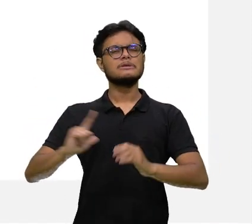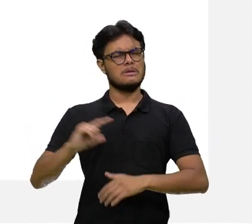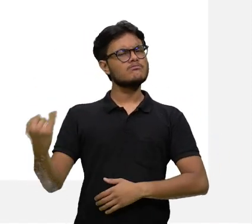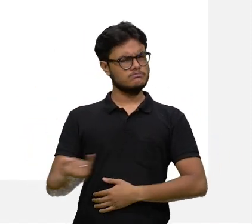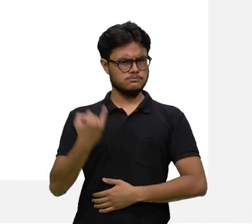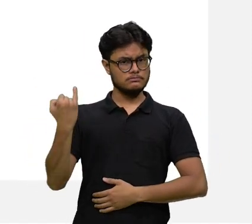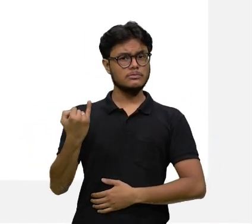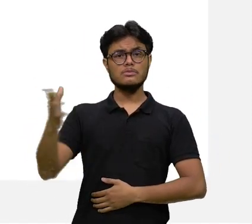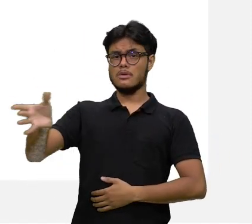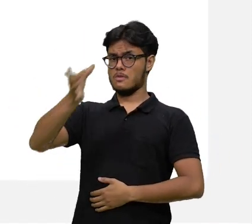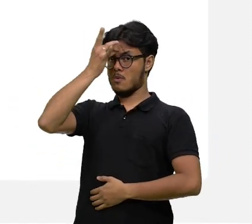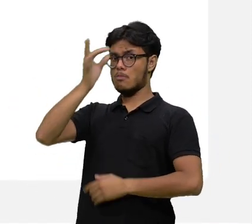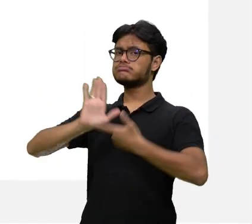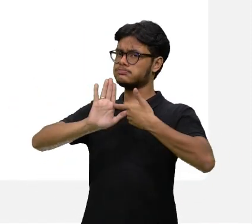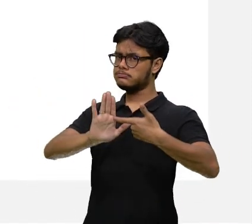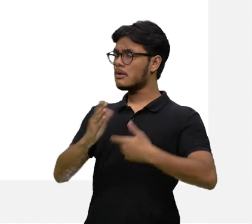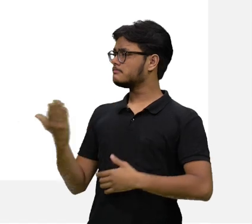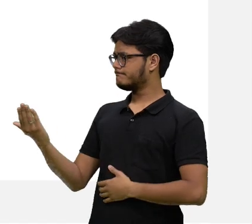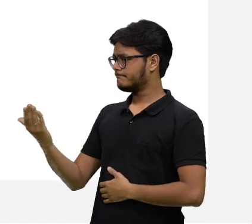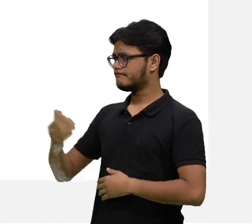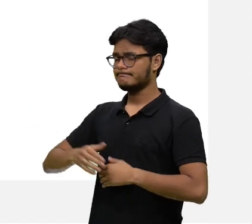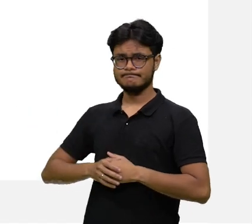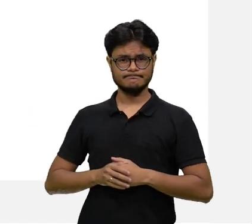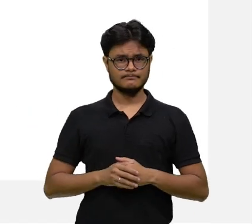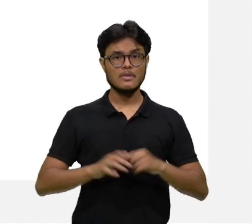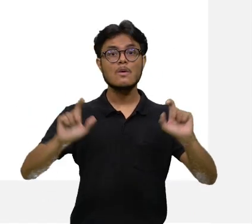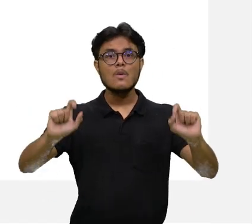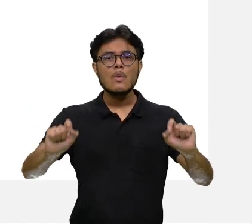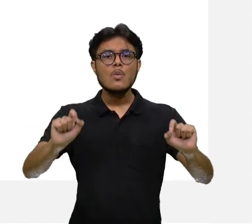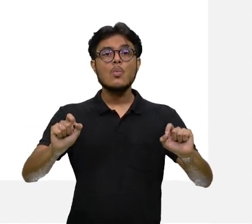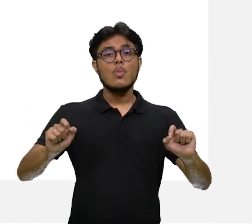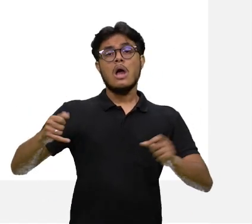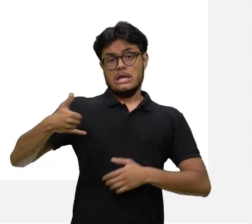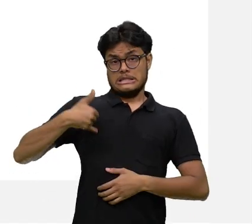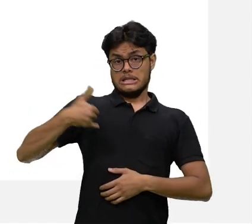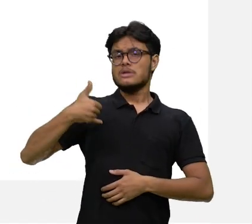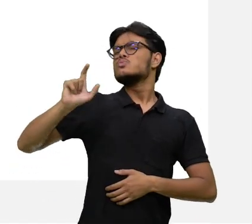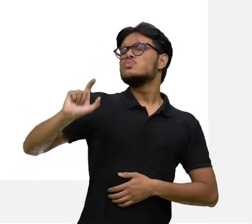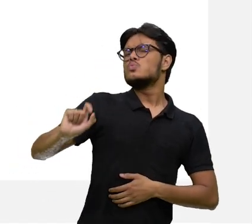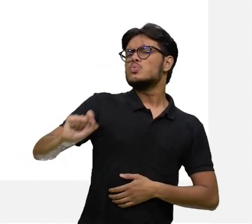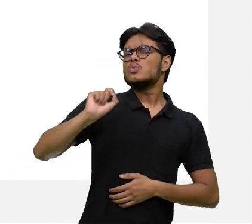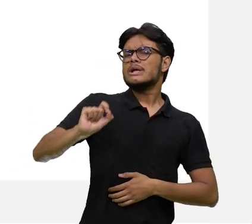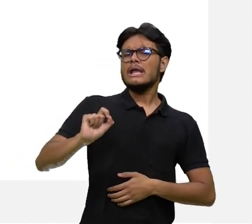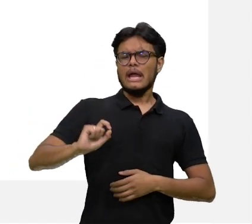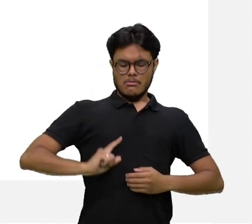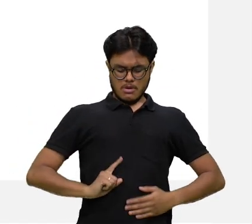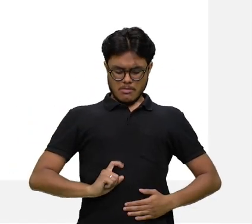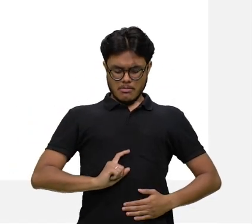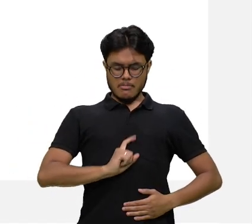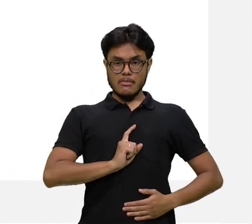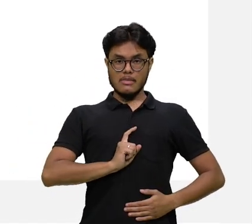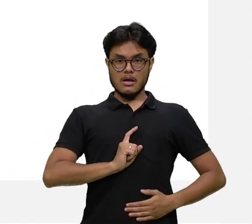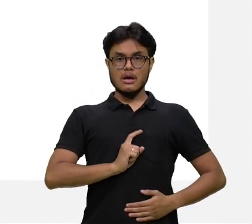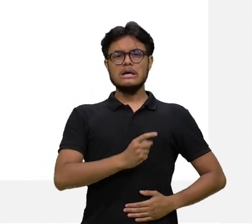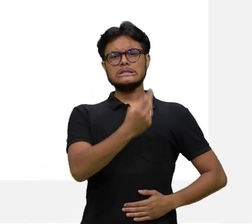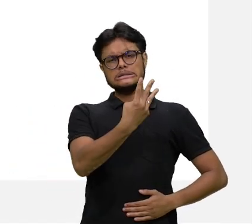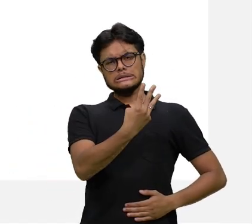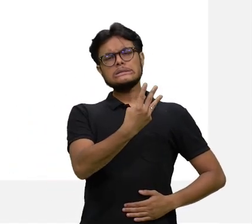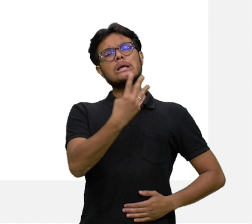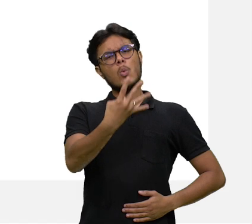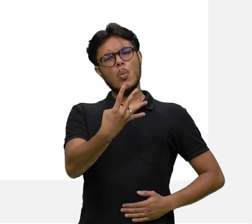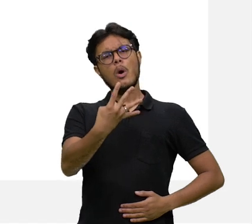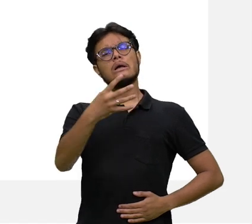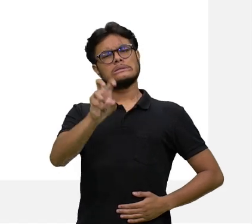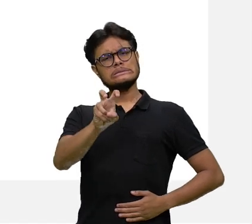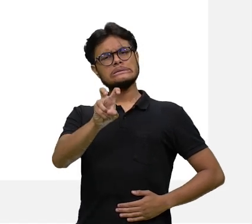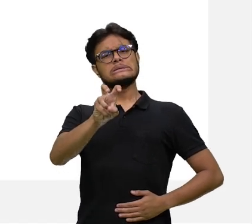extremamente importante que eu estou colocando para você, né? A idade do embrião ali nas semanas, 3ª semana, 4ª semana,